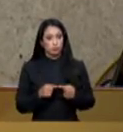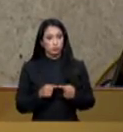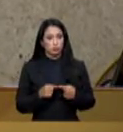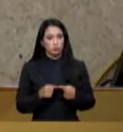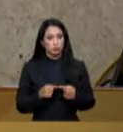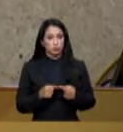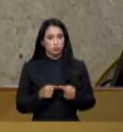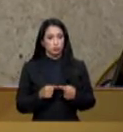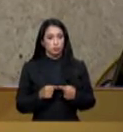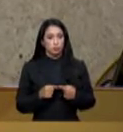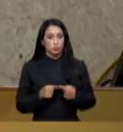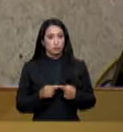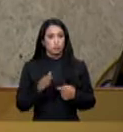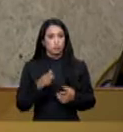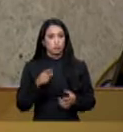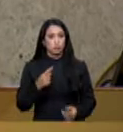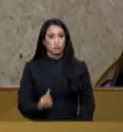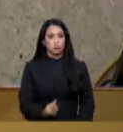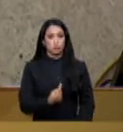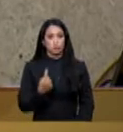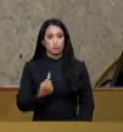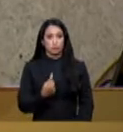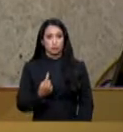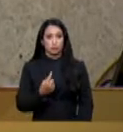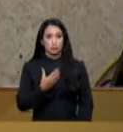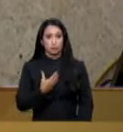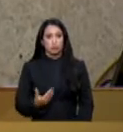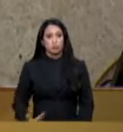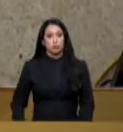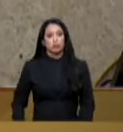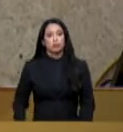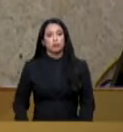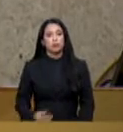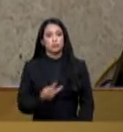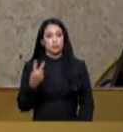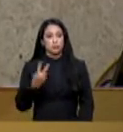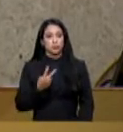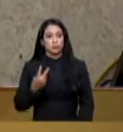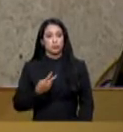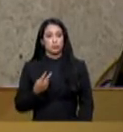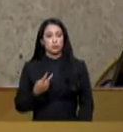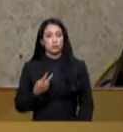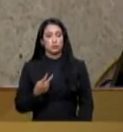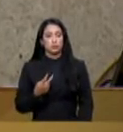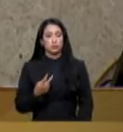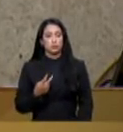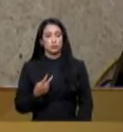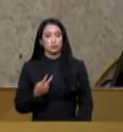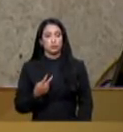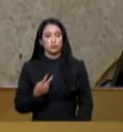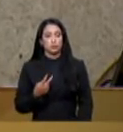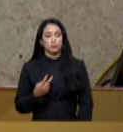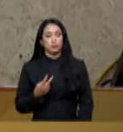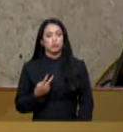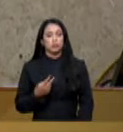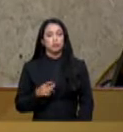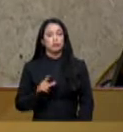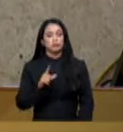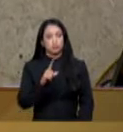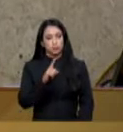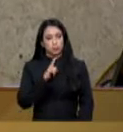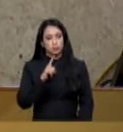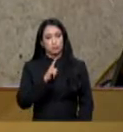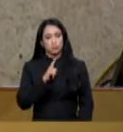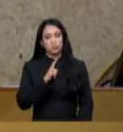com direção única em cada esfera de governo. 2. Atendimento integral, com